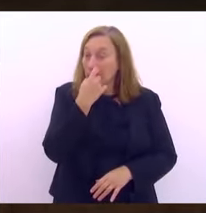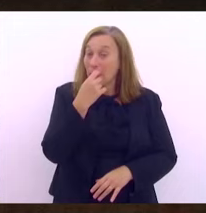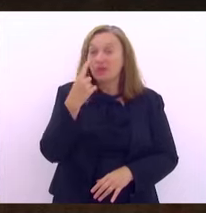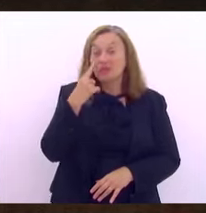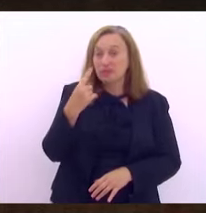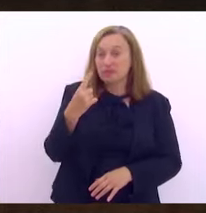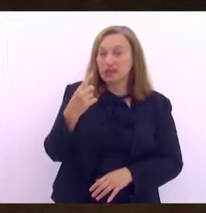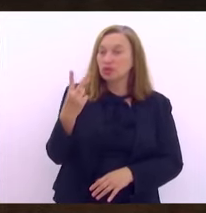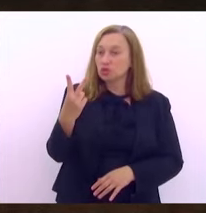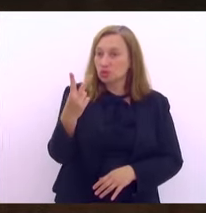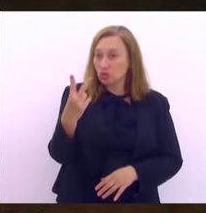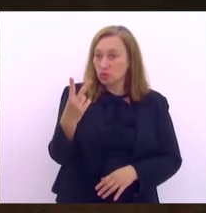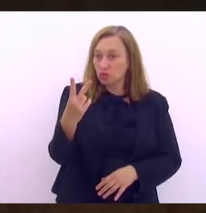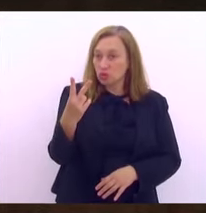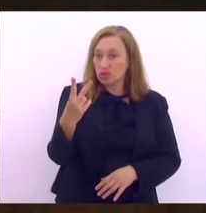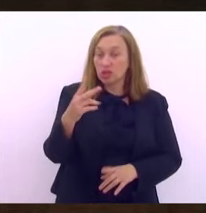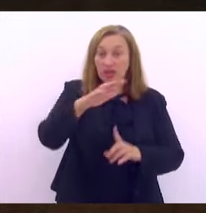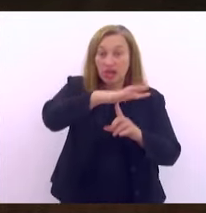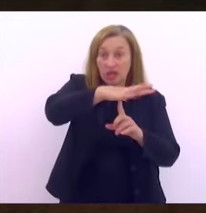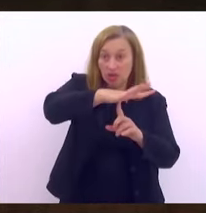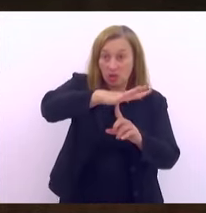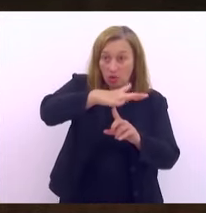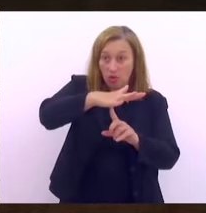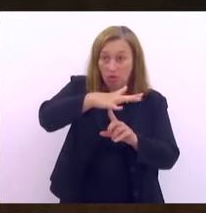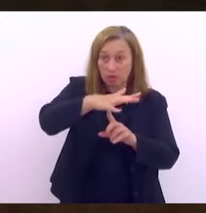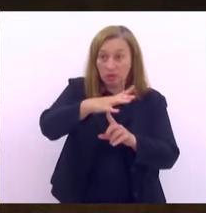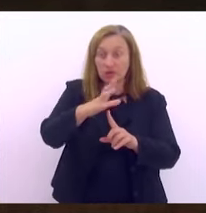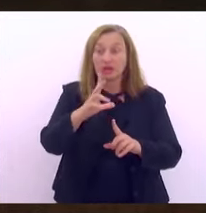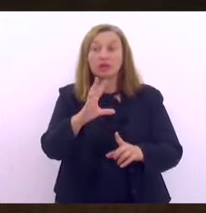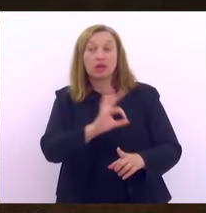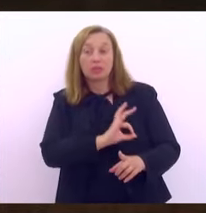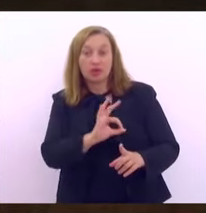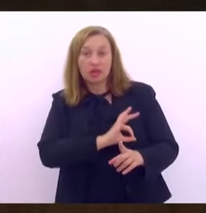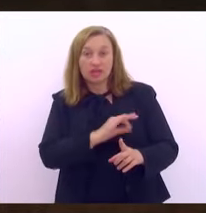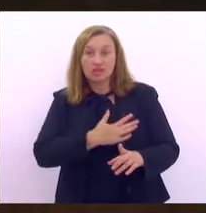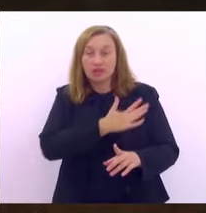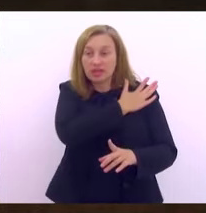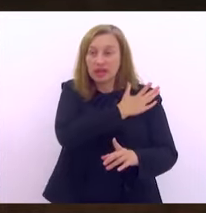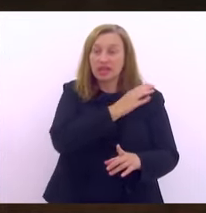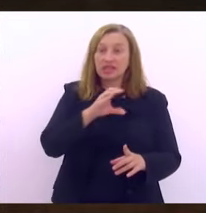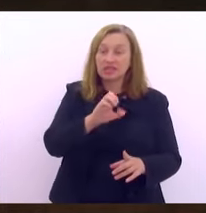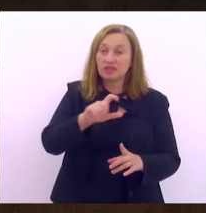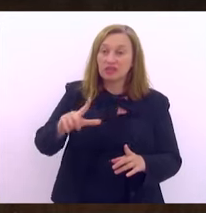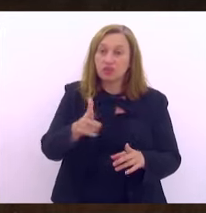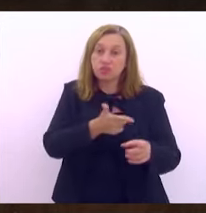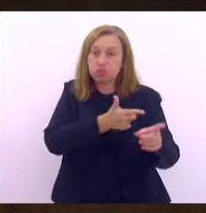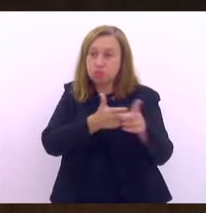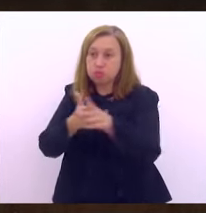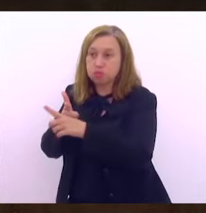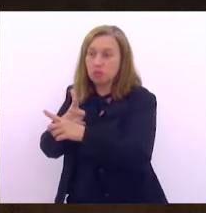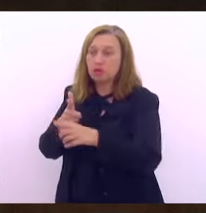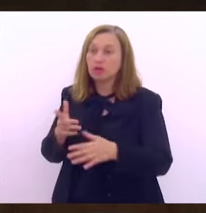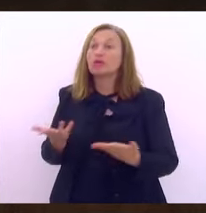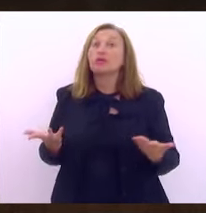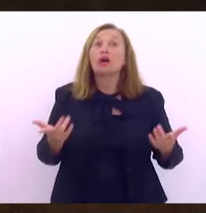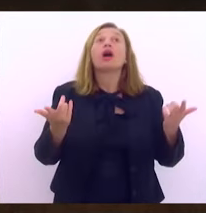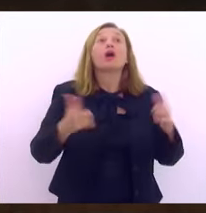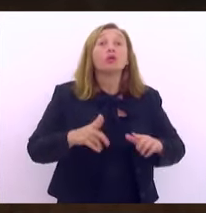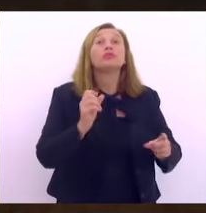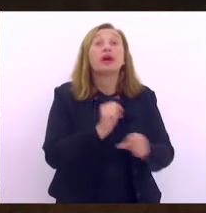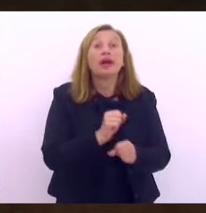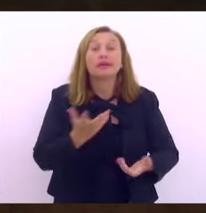muito bem colocado aqui, os dois helicópteros, tanto da Polícia Militar quanto da Polícia Civil, foi alvejado. Aonde é que nós vamos